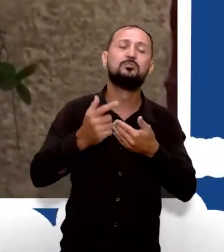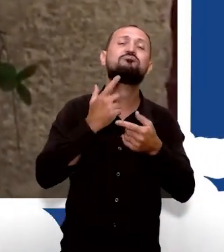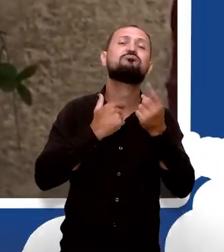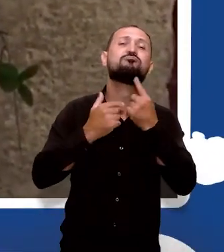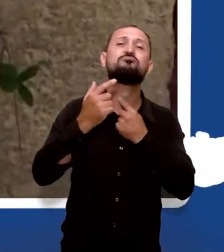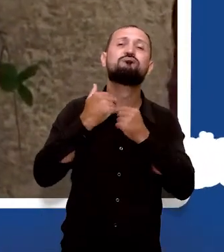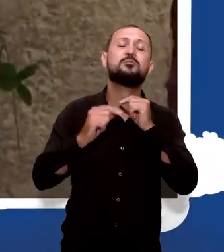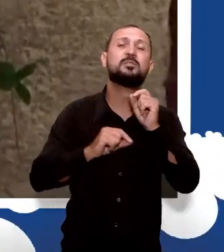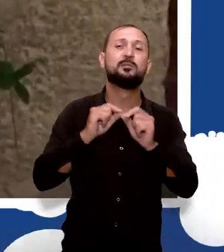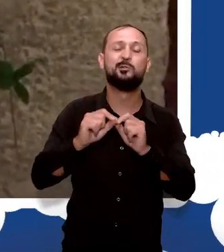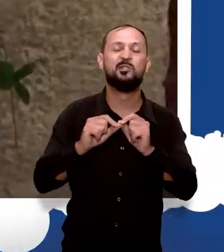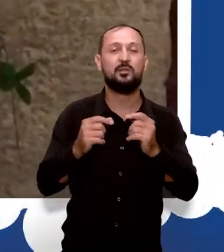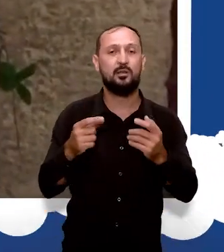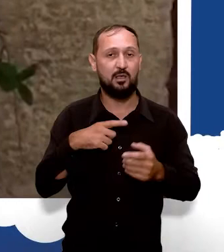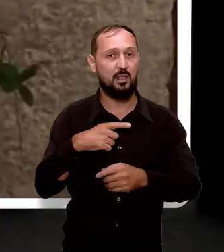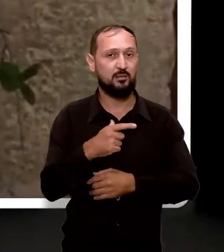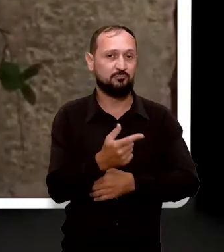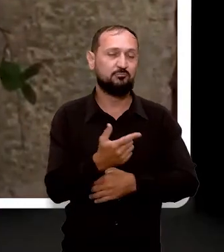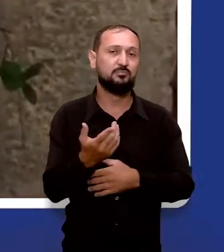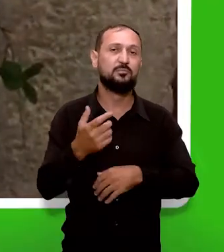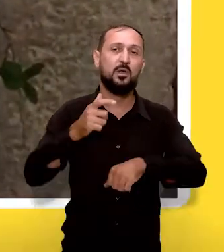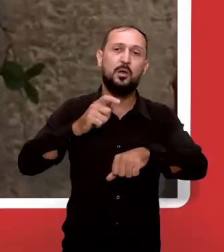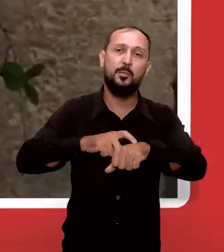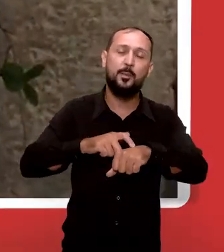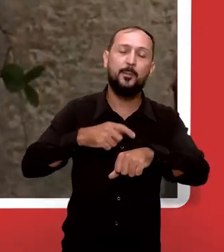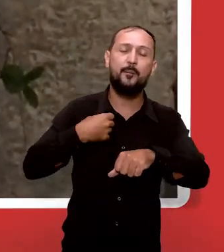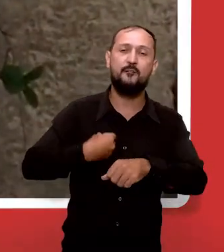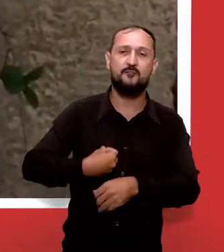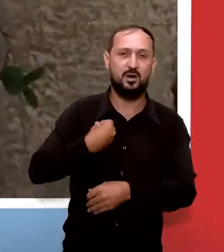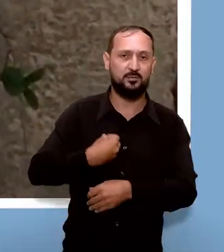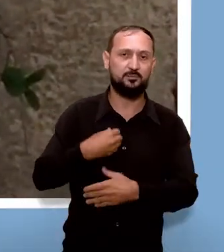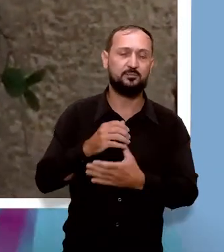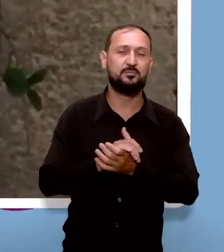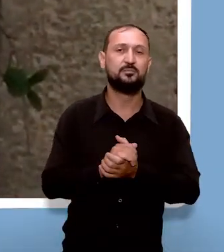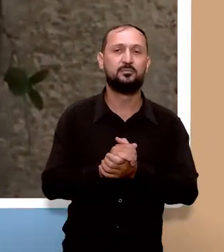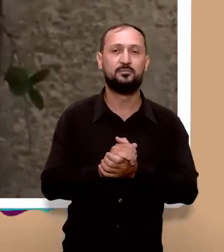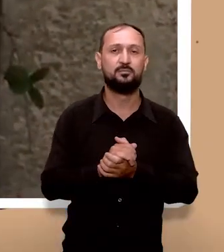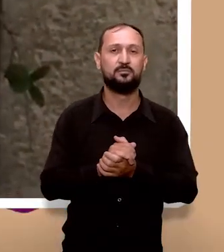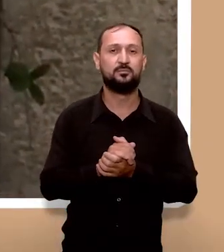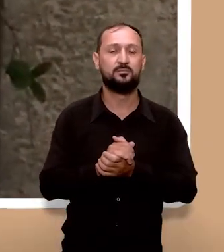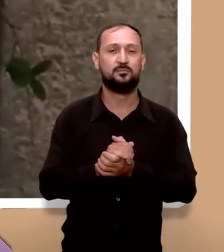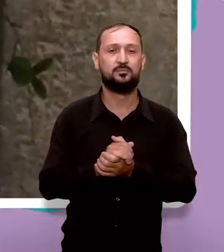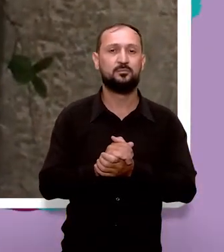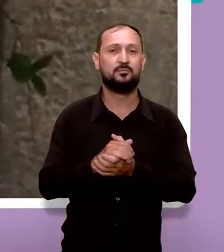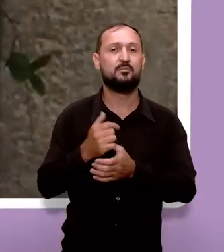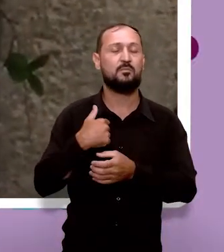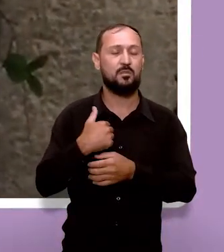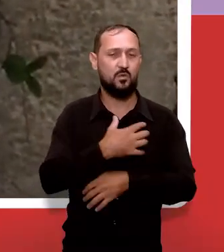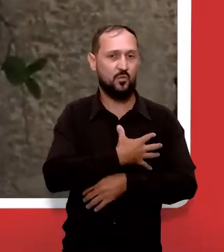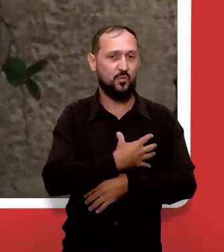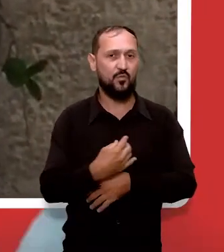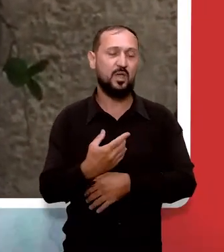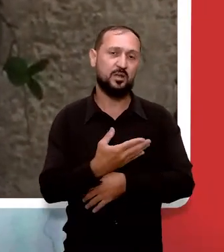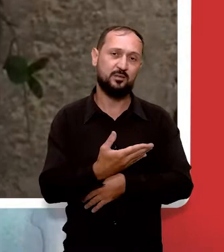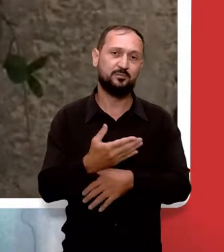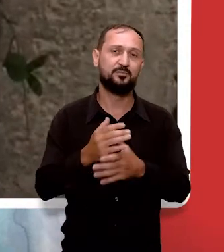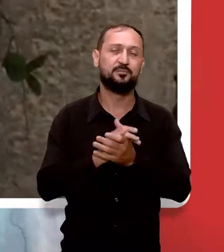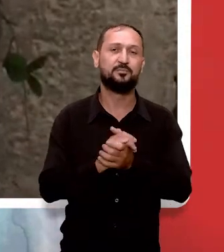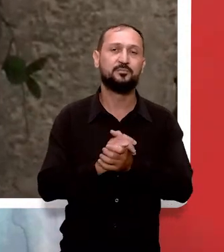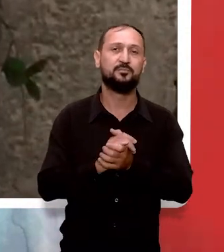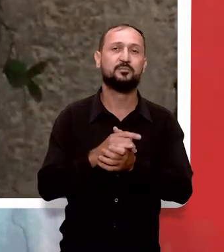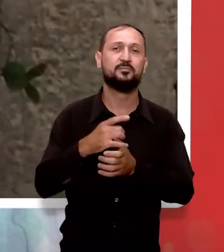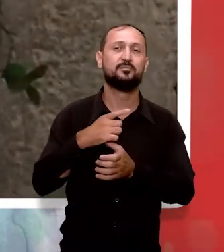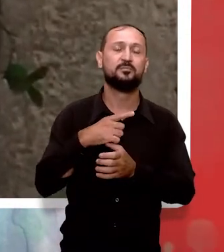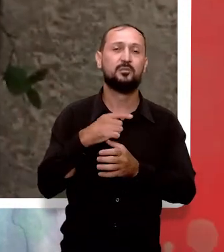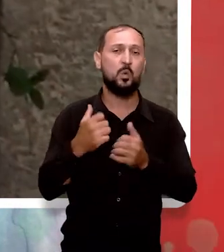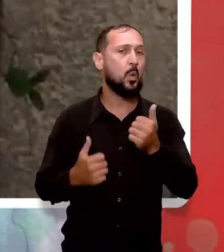fazer a partir de um desejo muito forte que ela teve em um momento da vida dela. E eu,